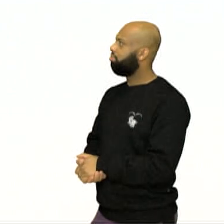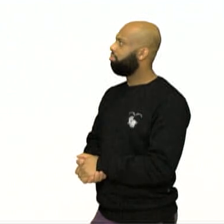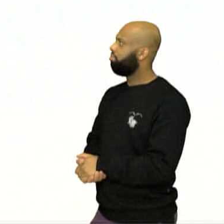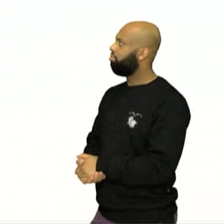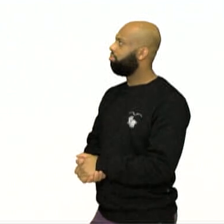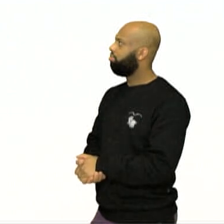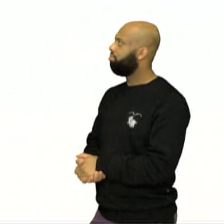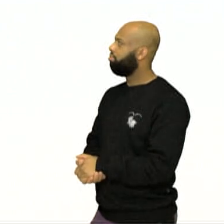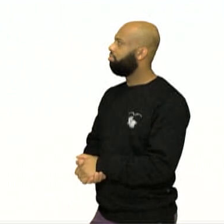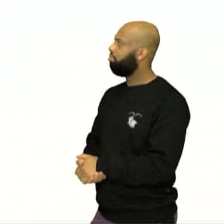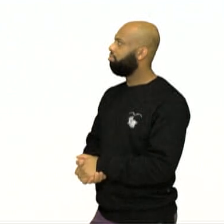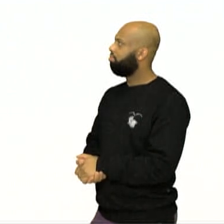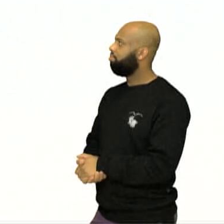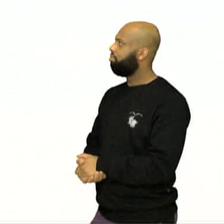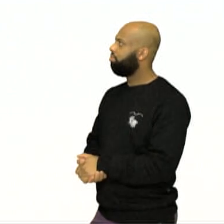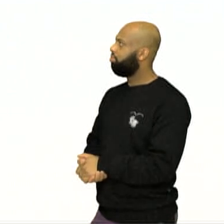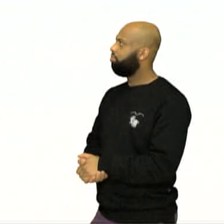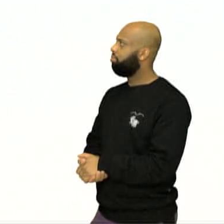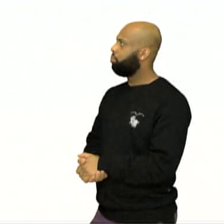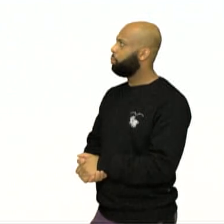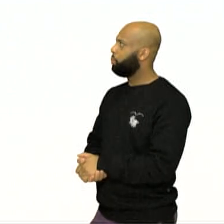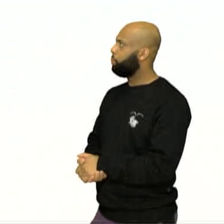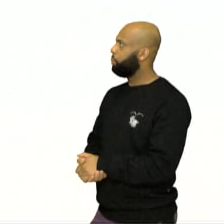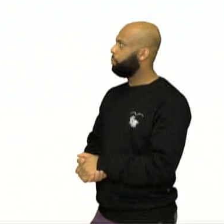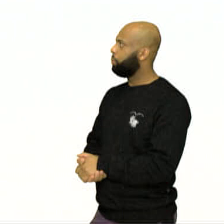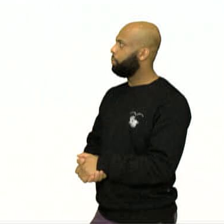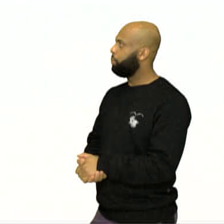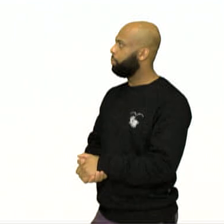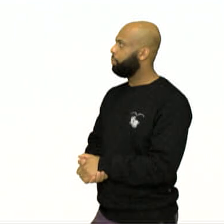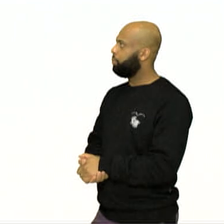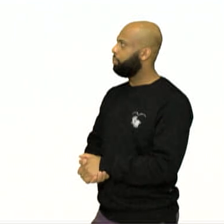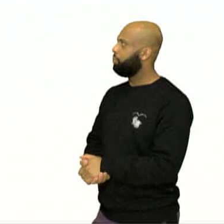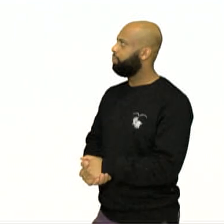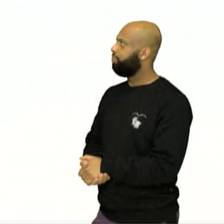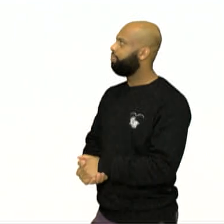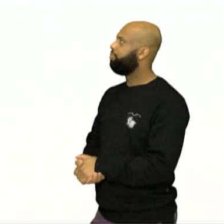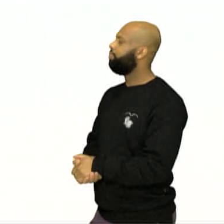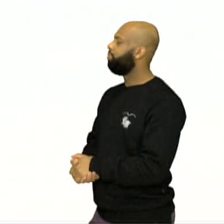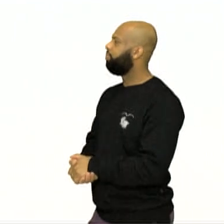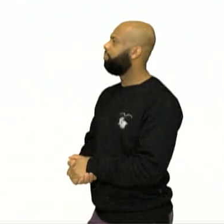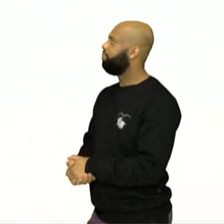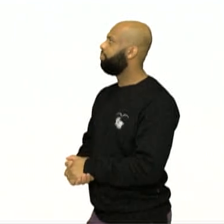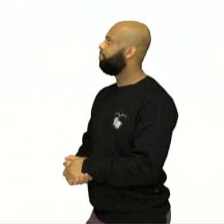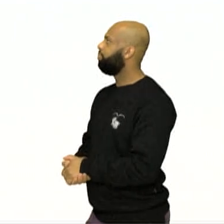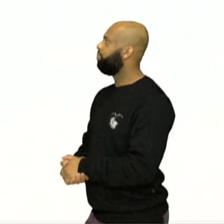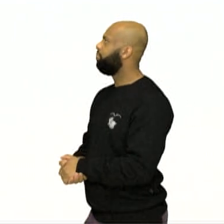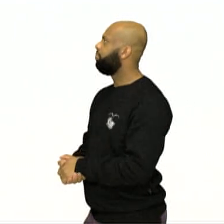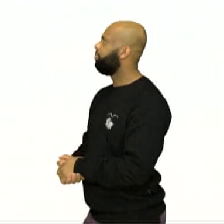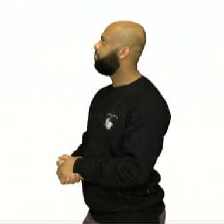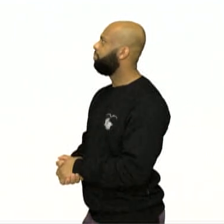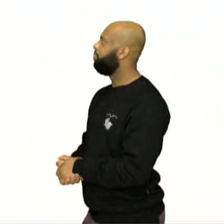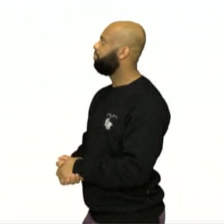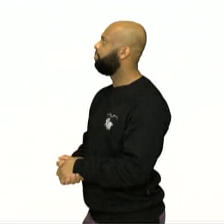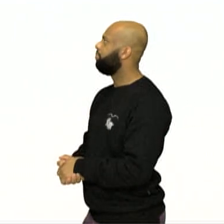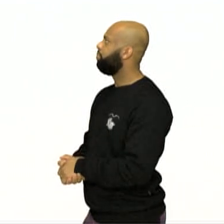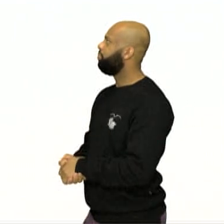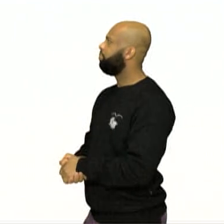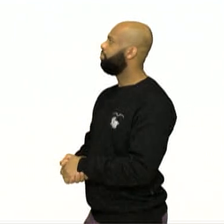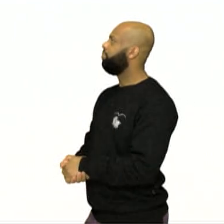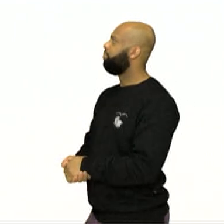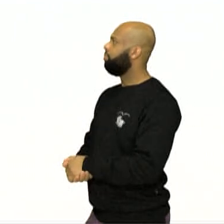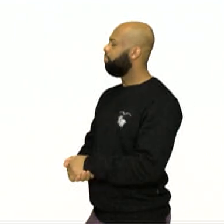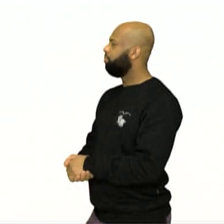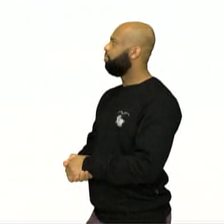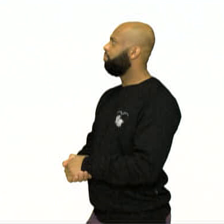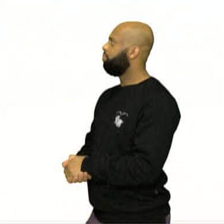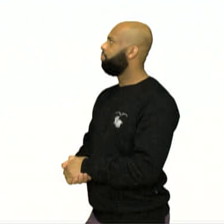How is winter in Canada? 4. How are the most popular sports during winter? And number 5. Why do many